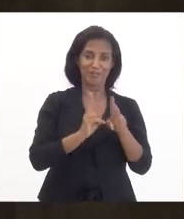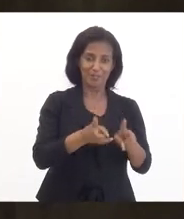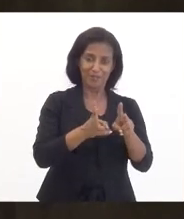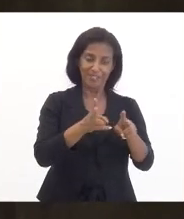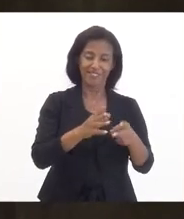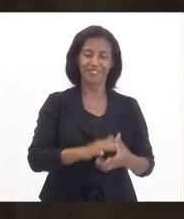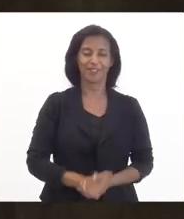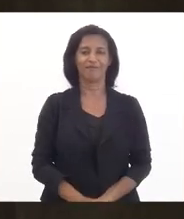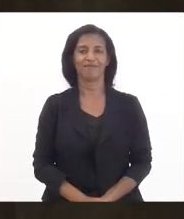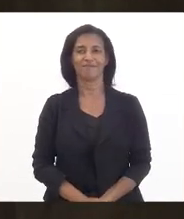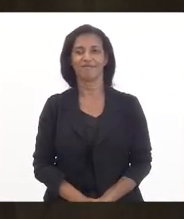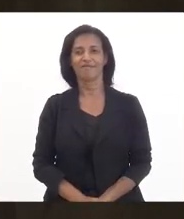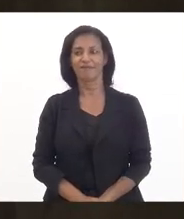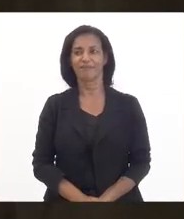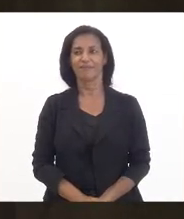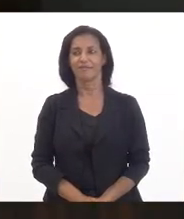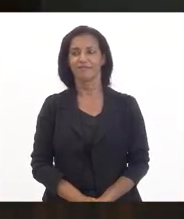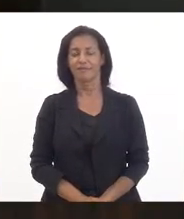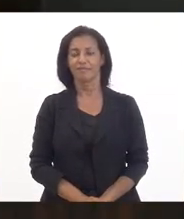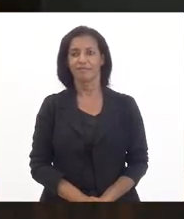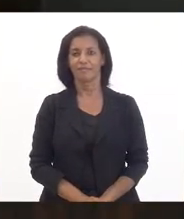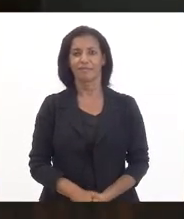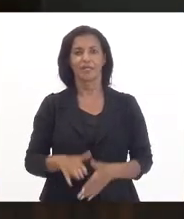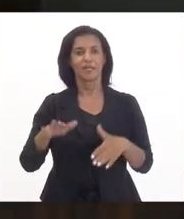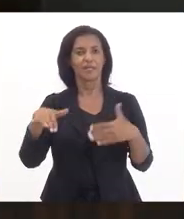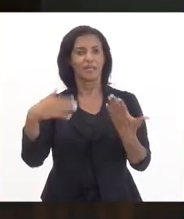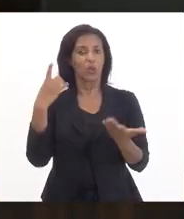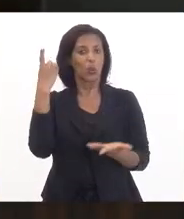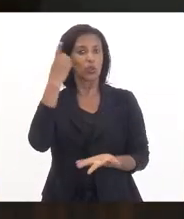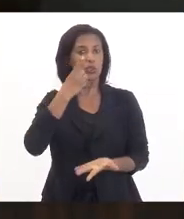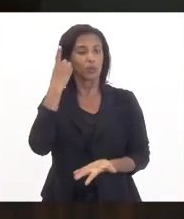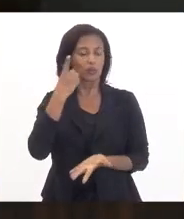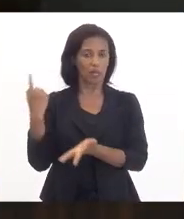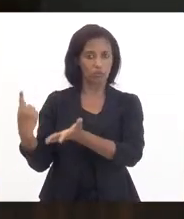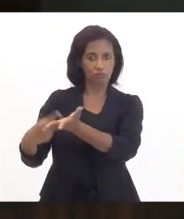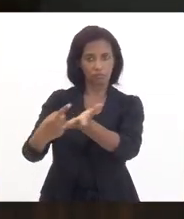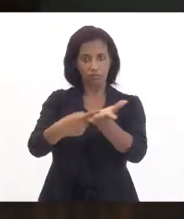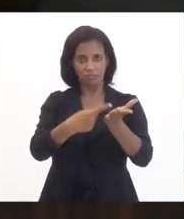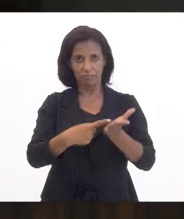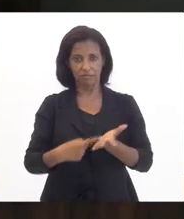você manutenção. Não consegue nada. Então, os senhores parlamentares, acordado